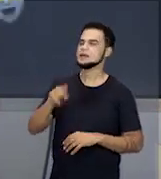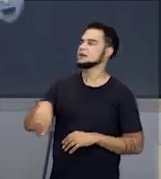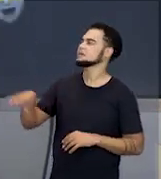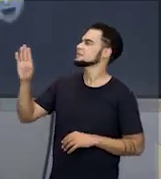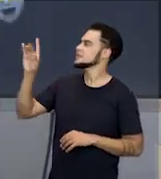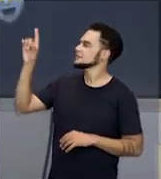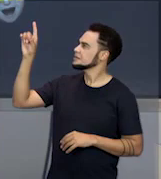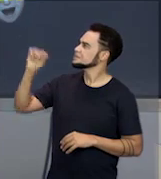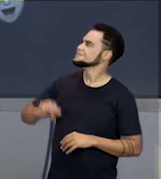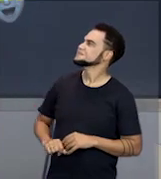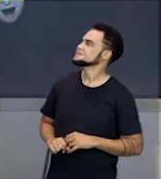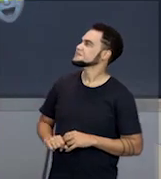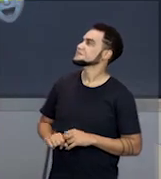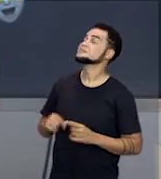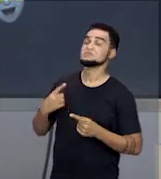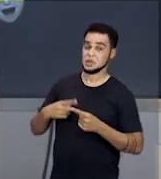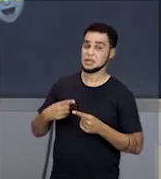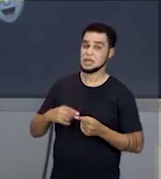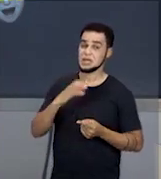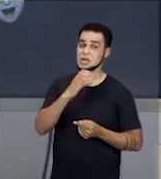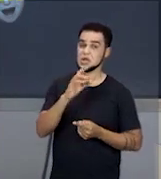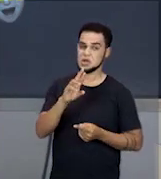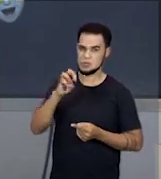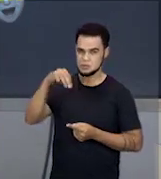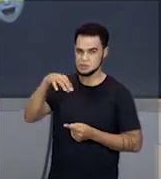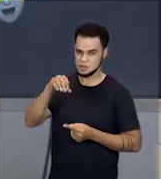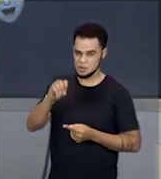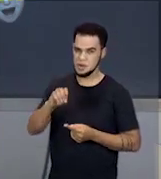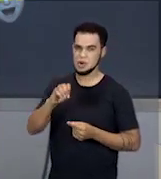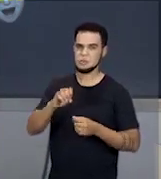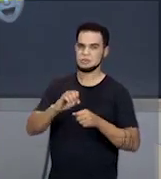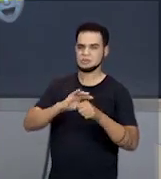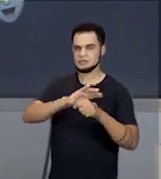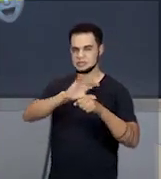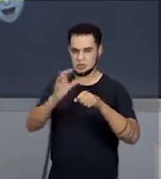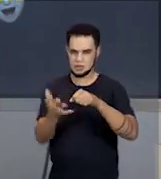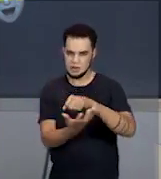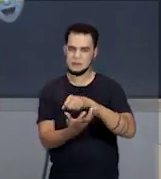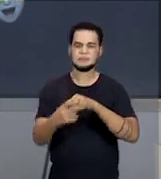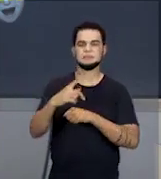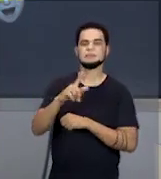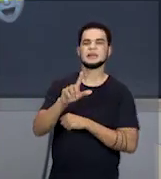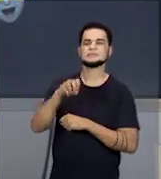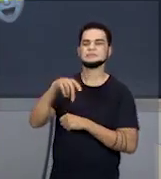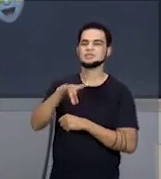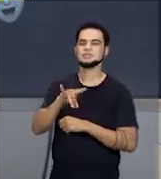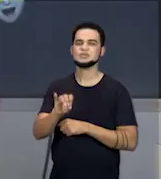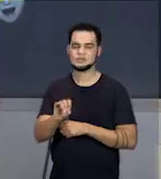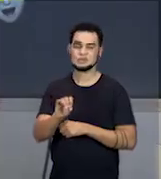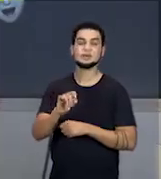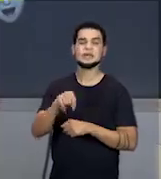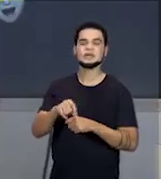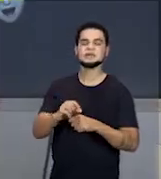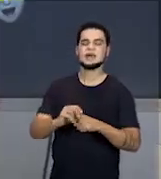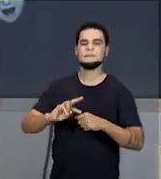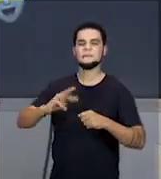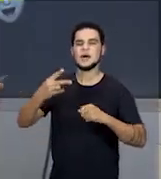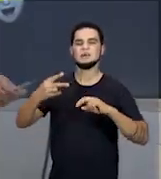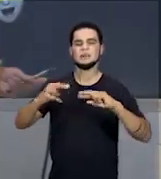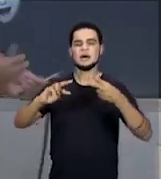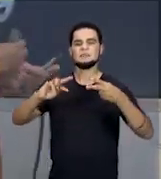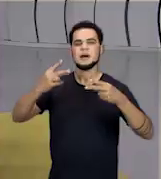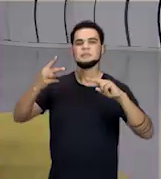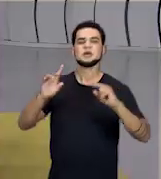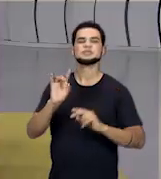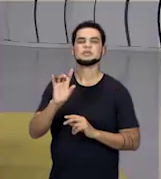B, que vai ser um cromossomo circular, que nós vamos ter, que é esse plasmídio, e a reprodução assexuada